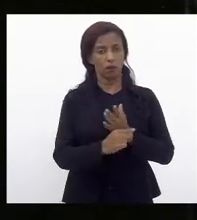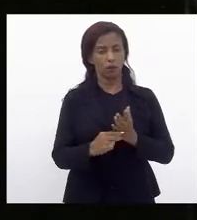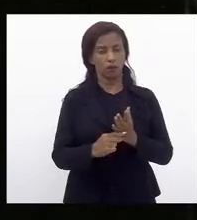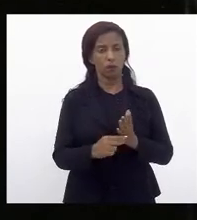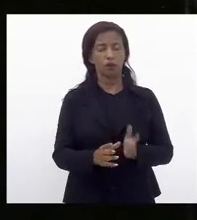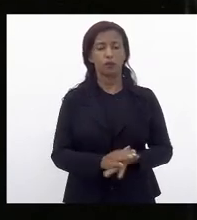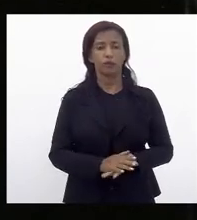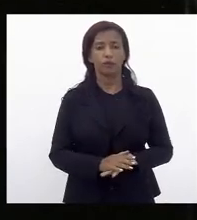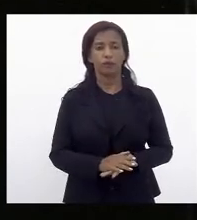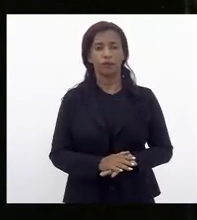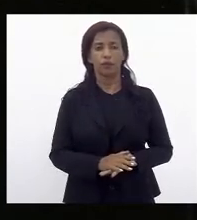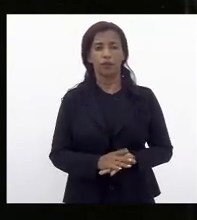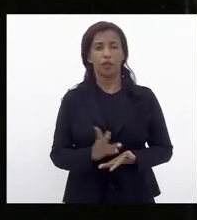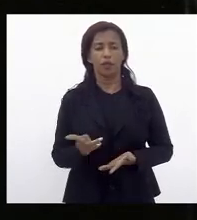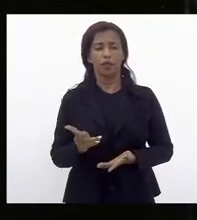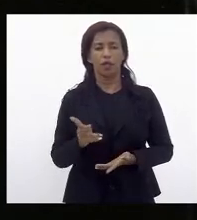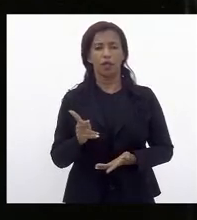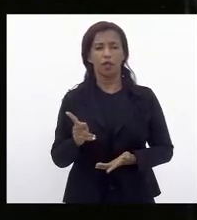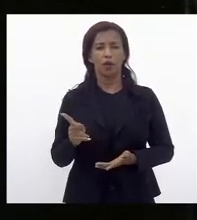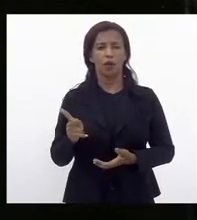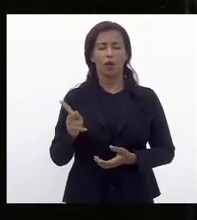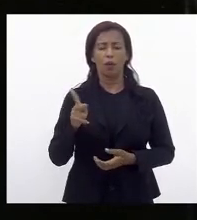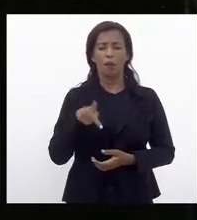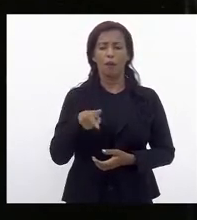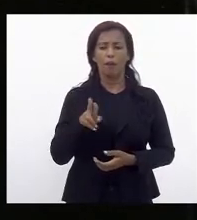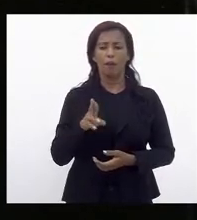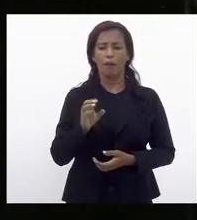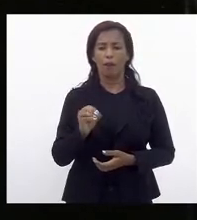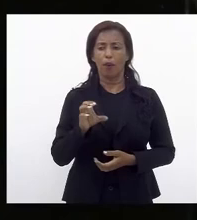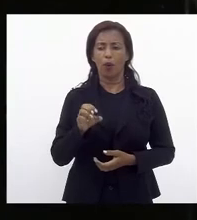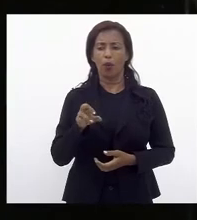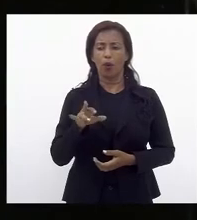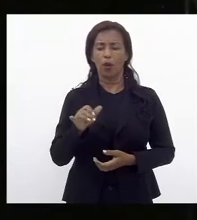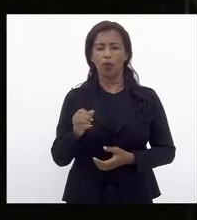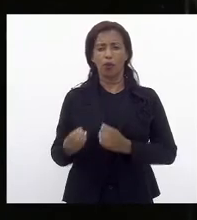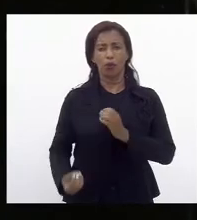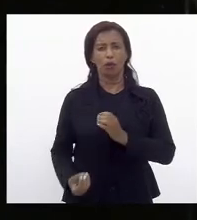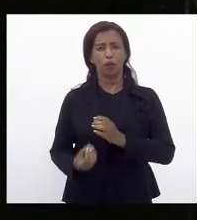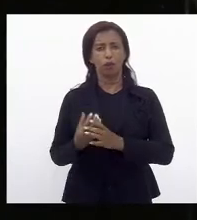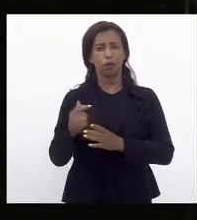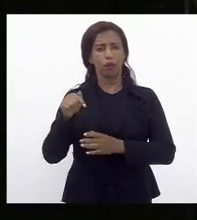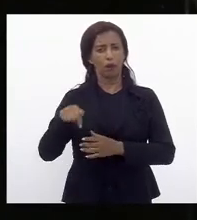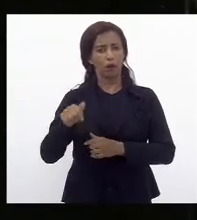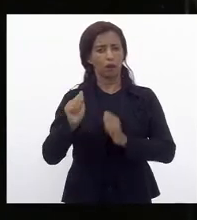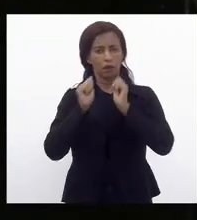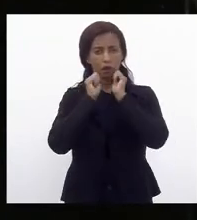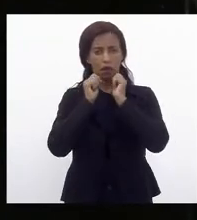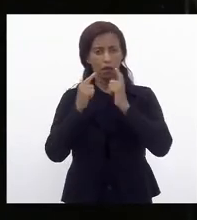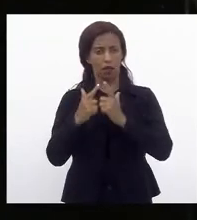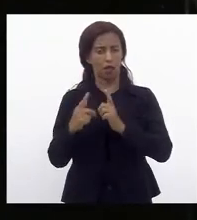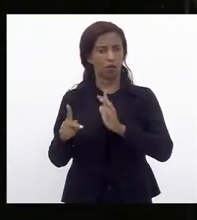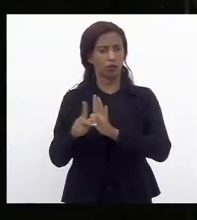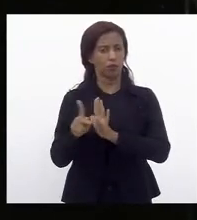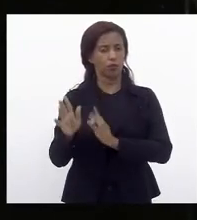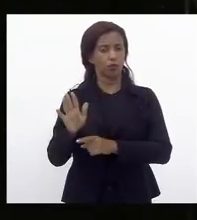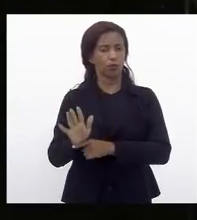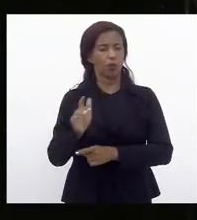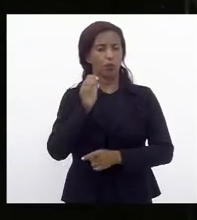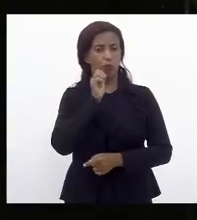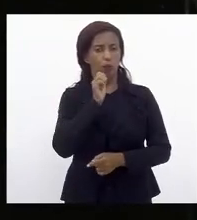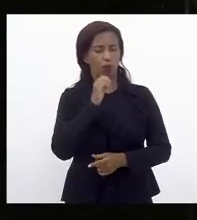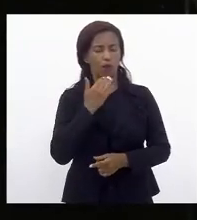que institui a Procuradoria Especial da Mulher na Assembleia Legislativa do Rio de Janeiro. Eu pedi para